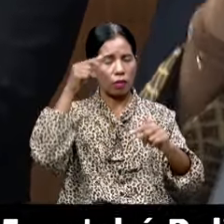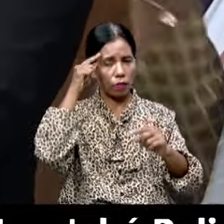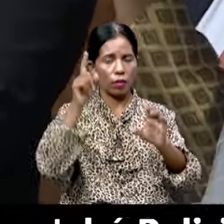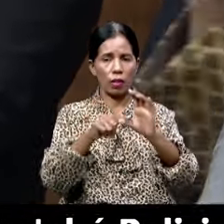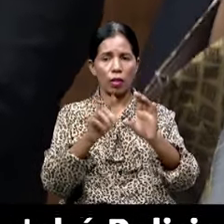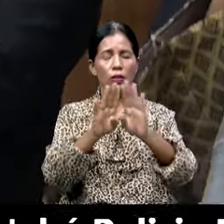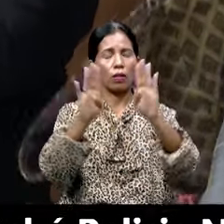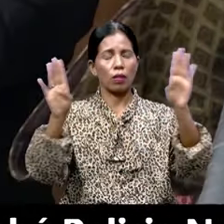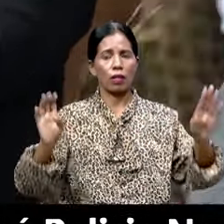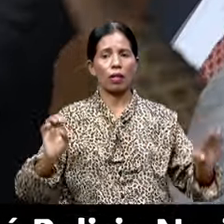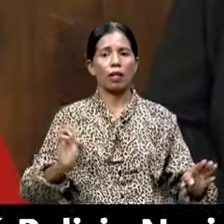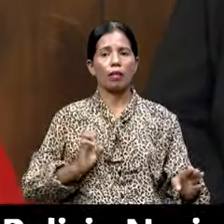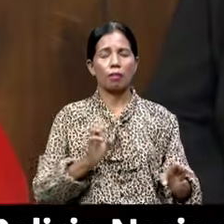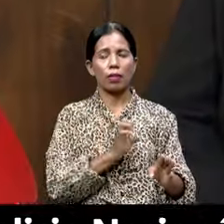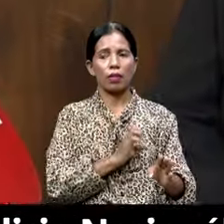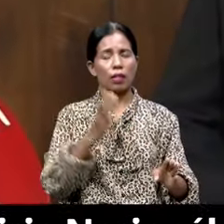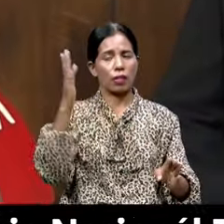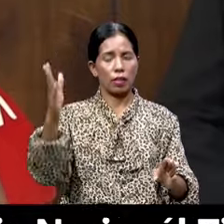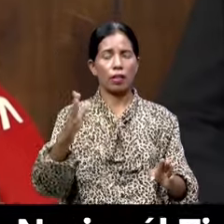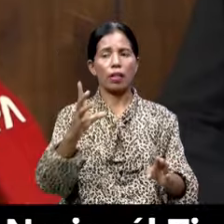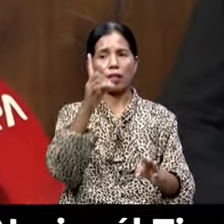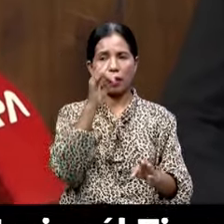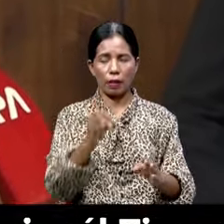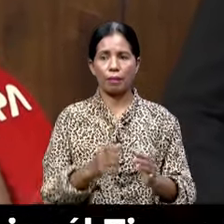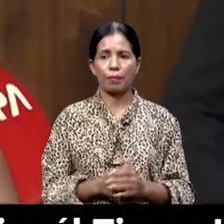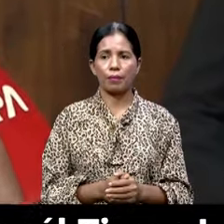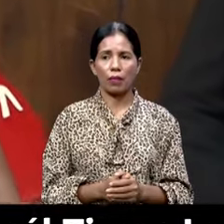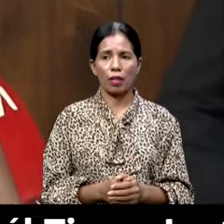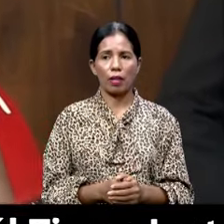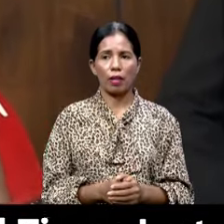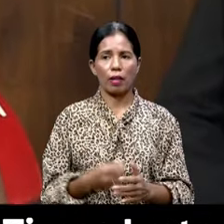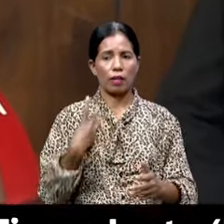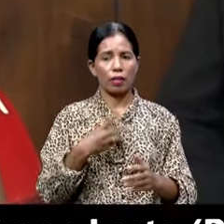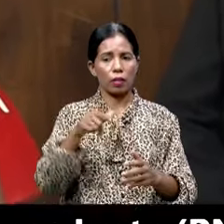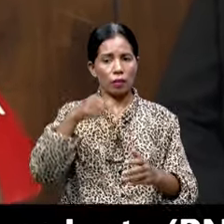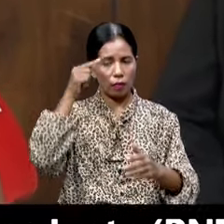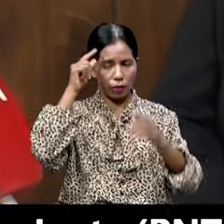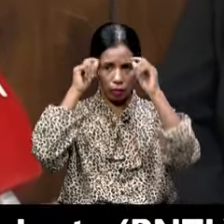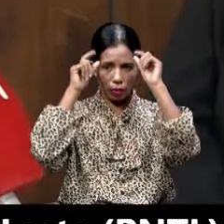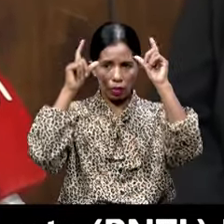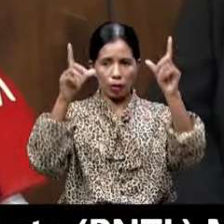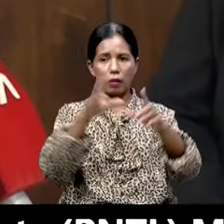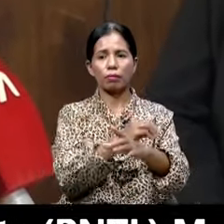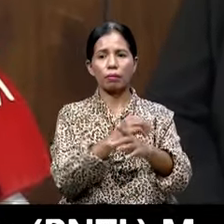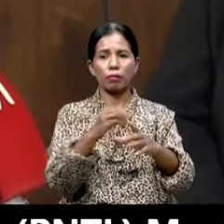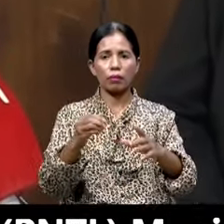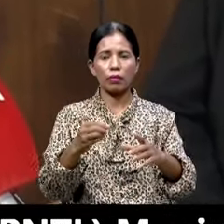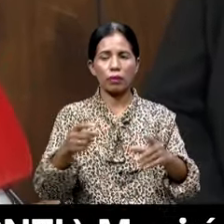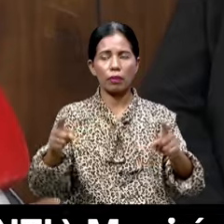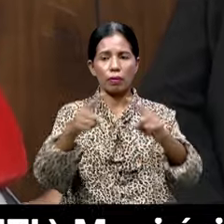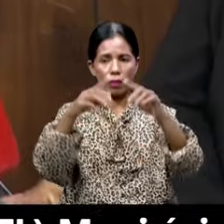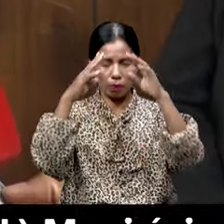Tuloca Embaixada e a Dili. Temos também a hospitalidade do governo de Timor-Leste, de Sua Excelência, o Sr.